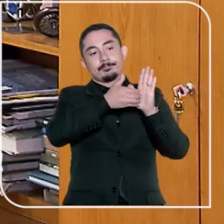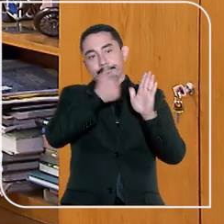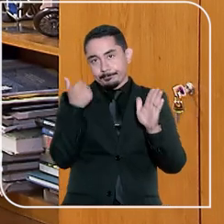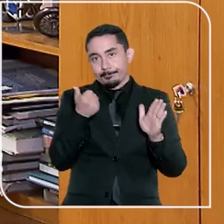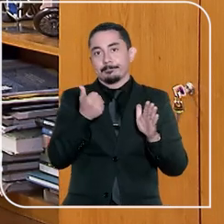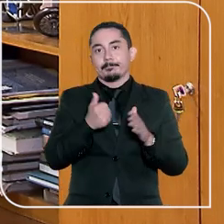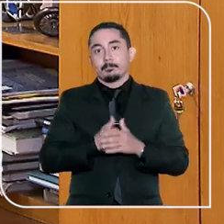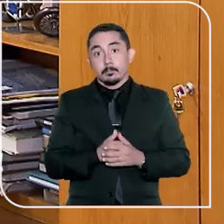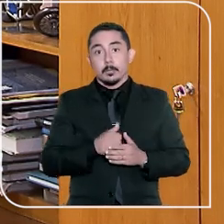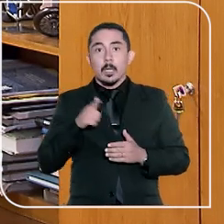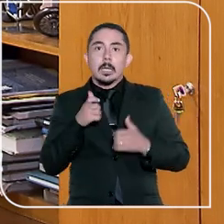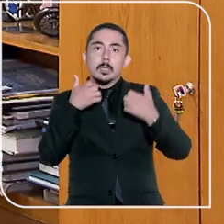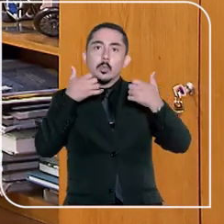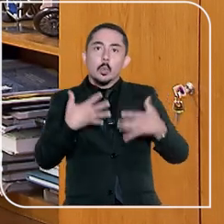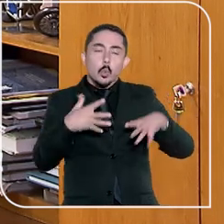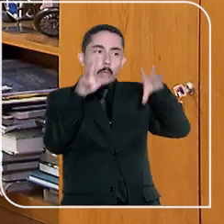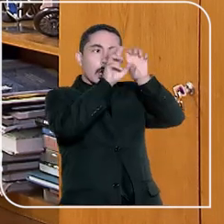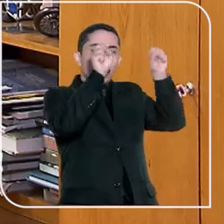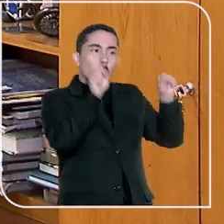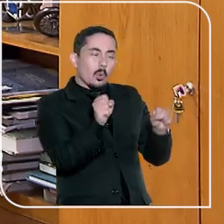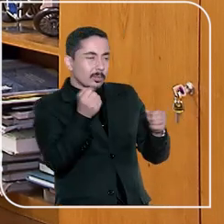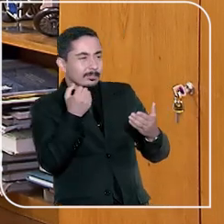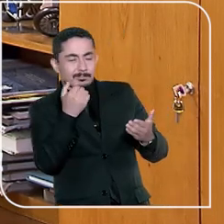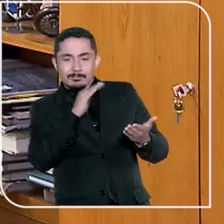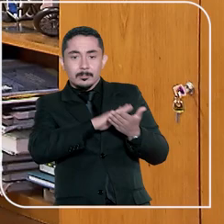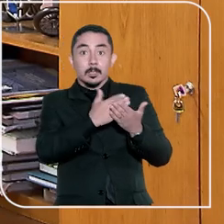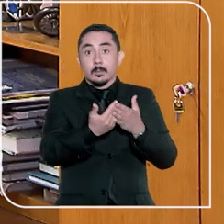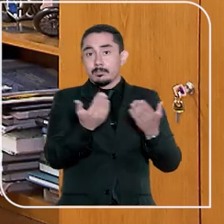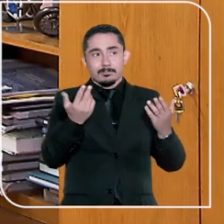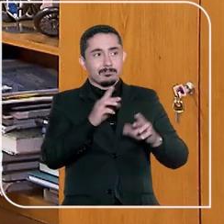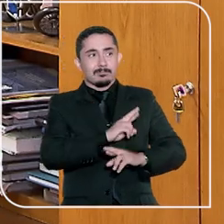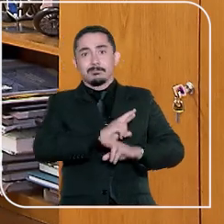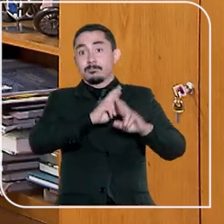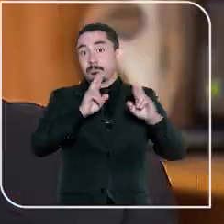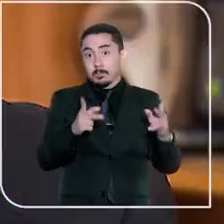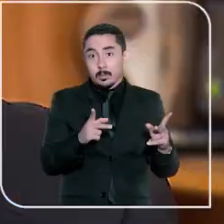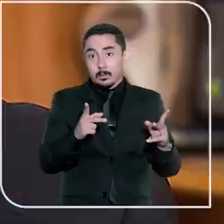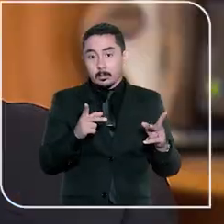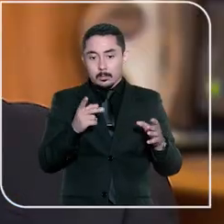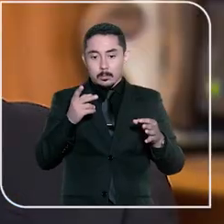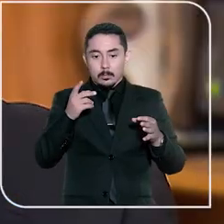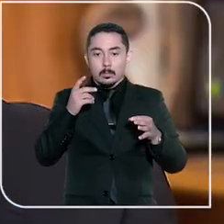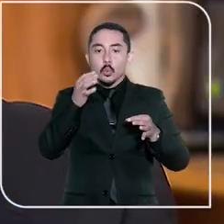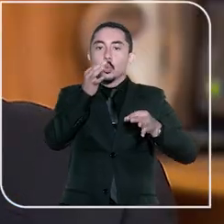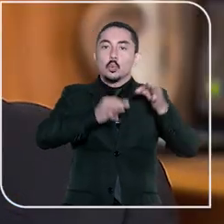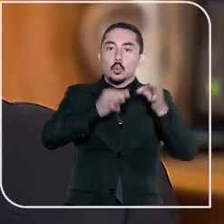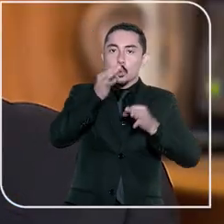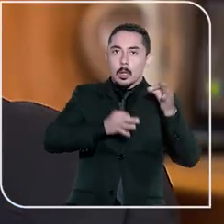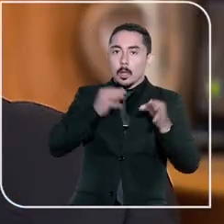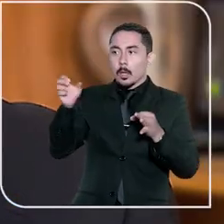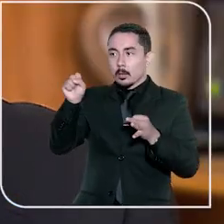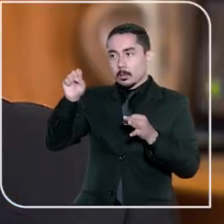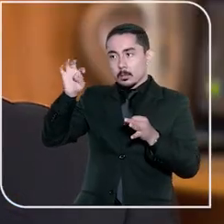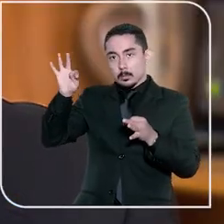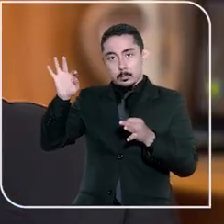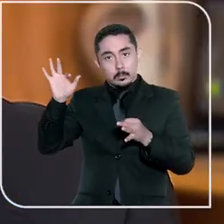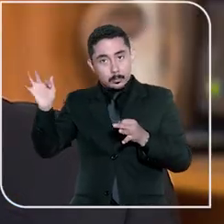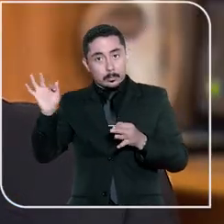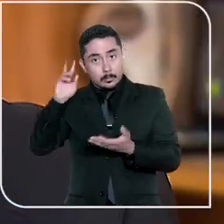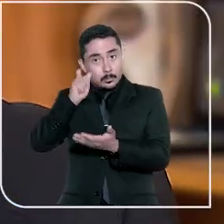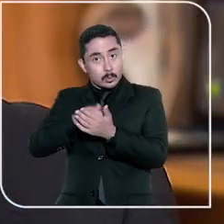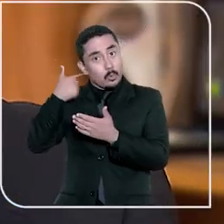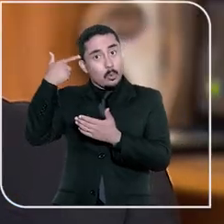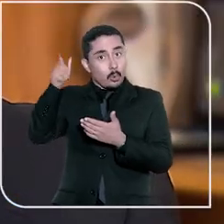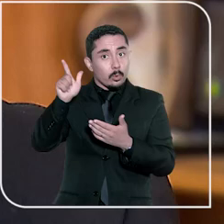Cruz o ministro explicou que a corte adotou uma interpretação extensiva de um julgado do Supremo Tribunal Federal e